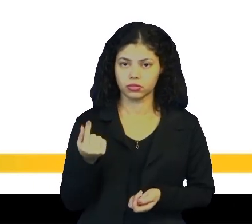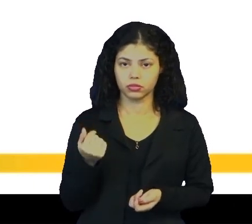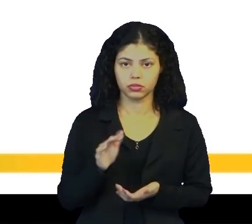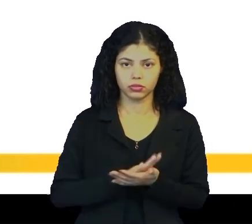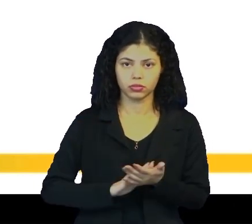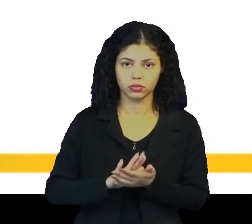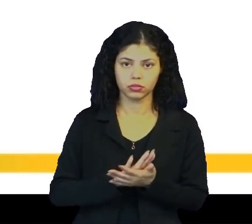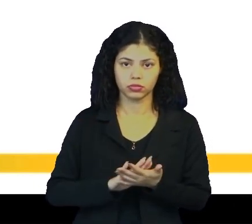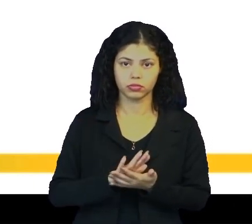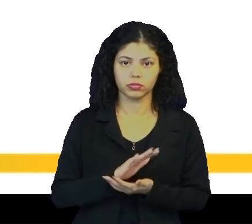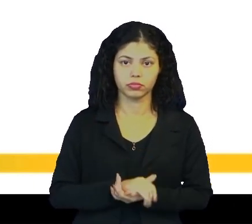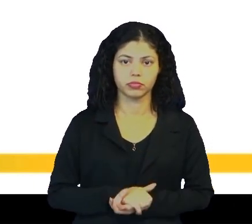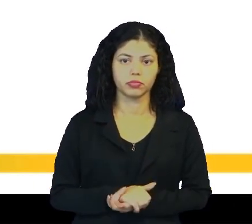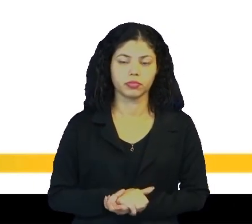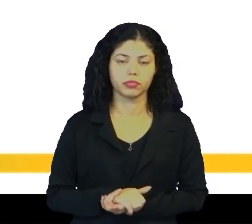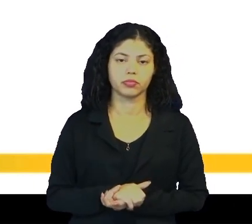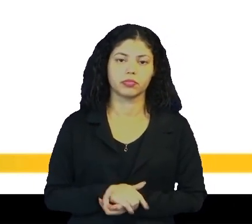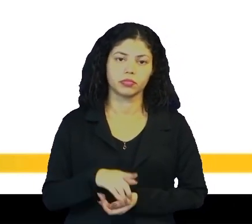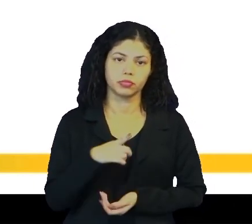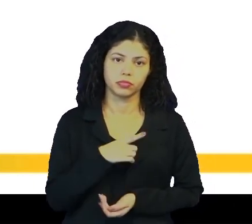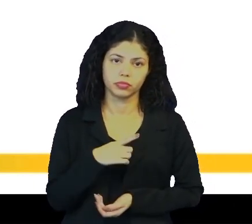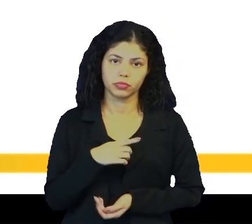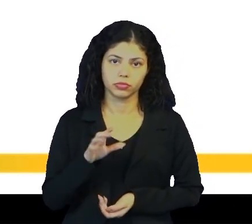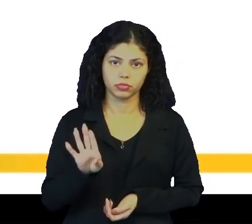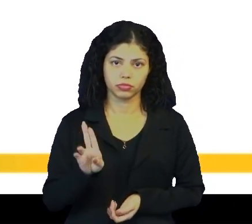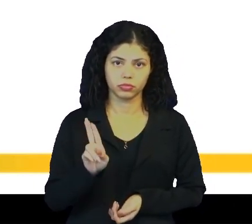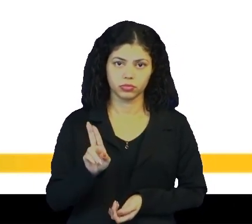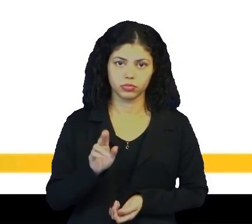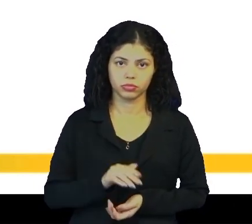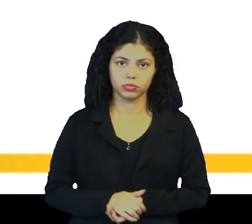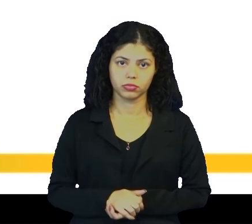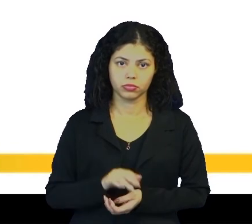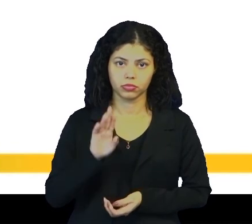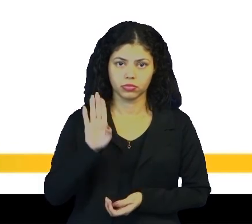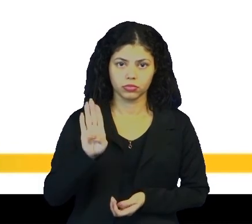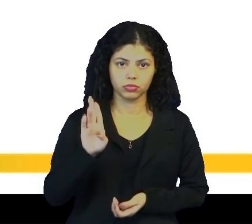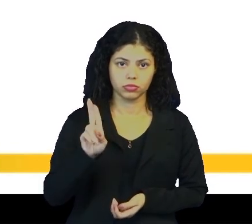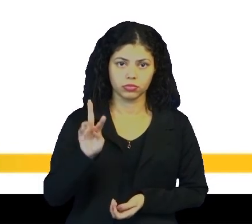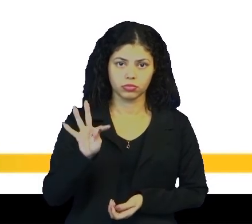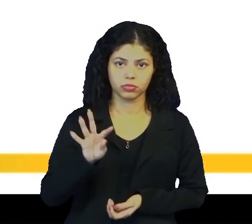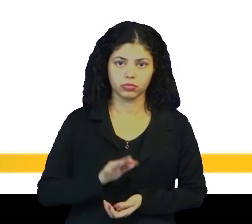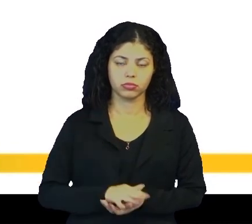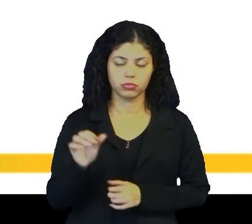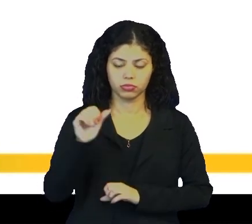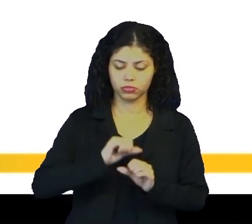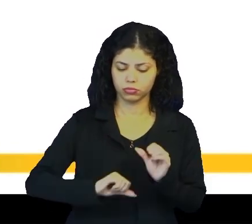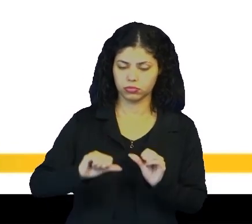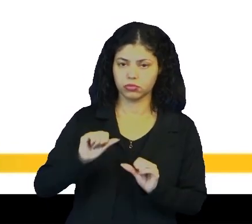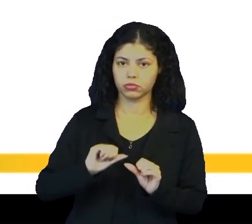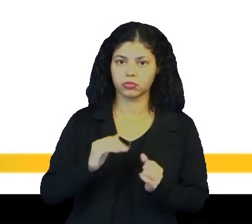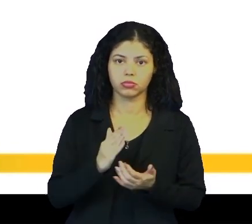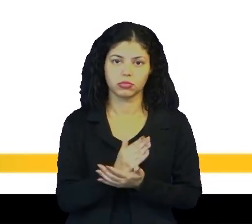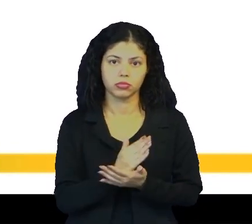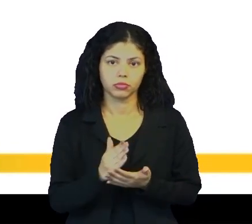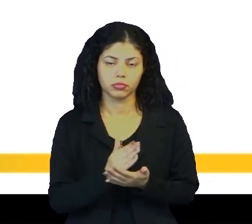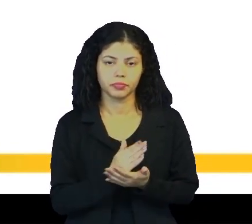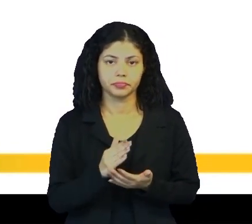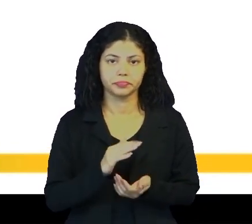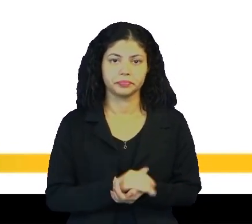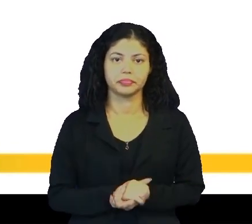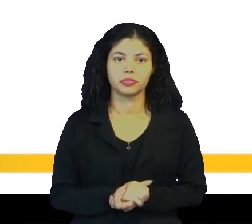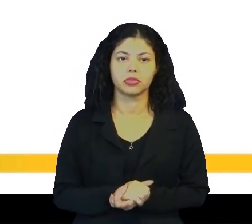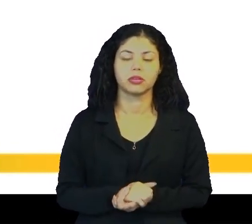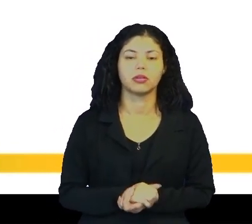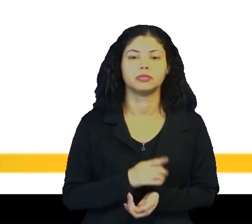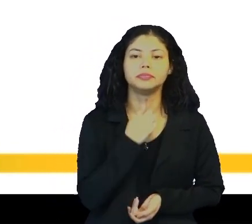dinheiro algum, né? Então, nós temos o but ali, que é algo, né, contrário ao que, no caso,